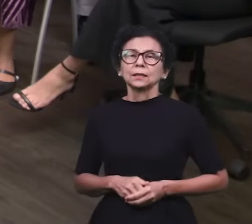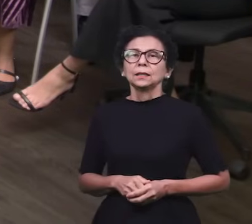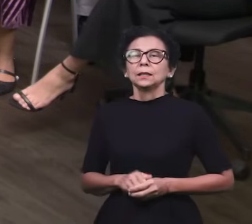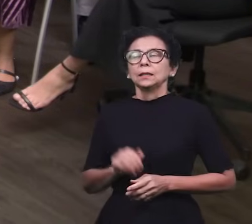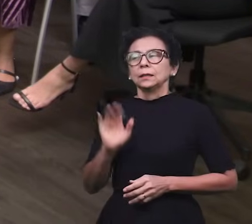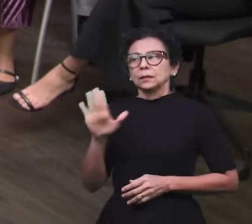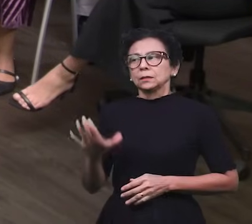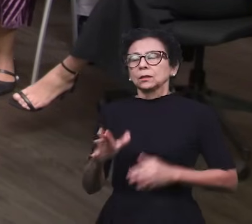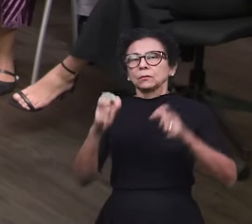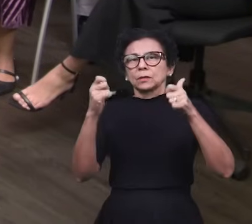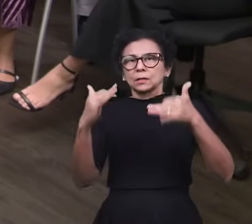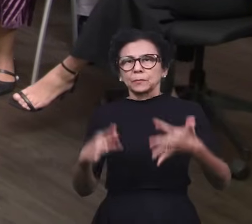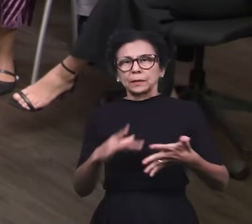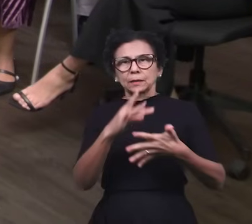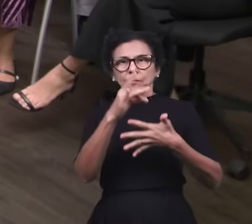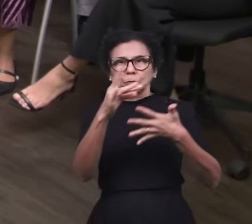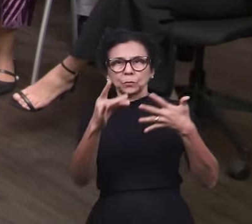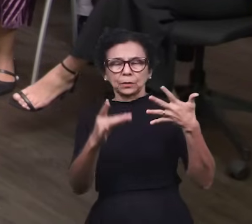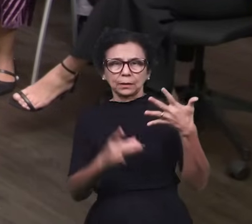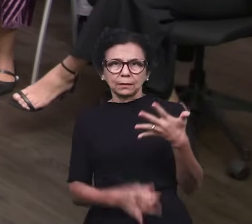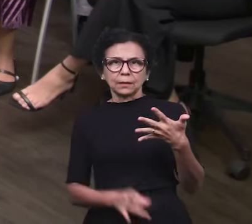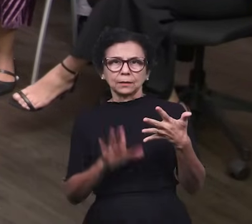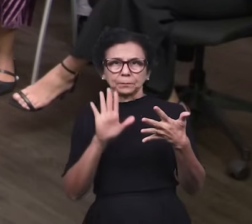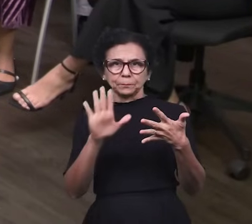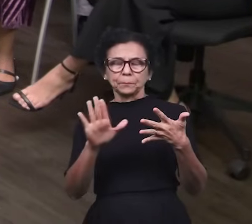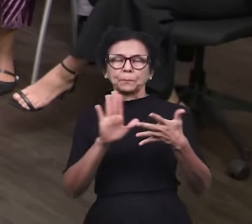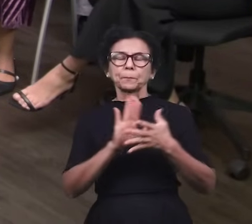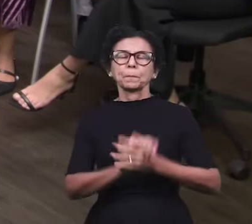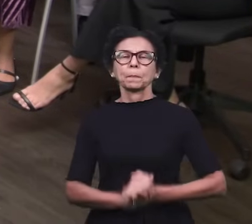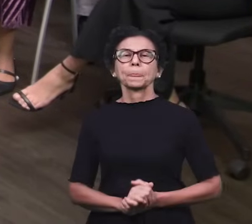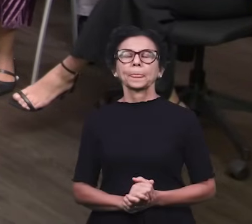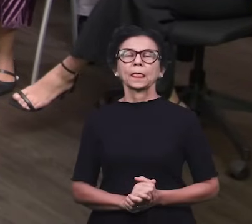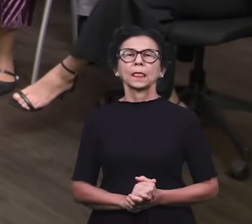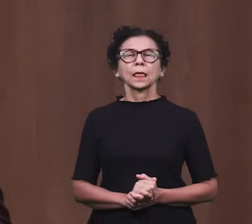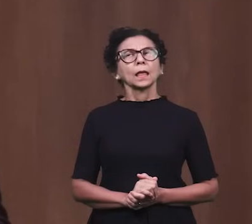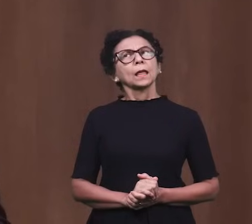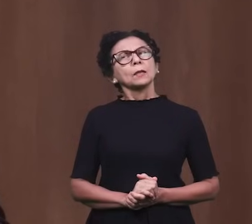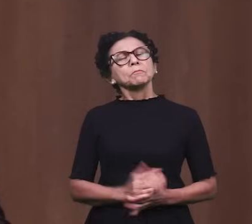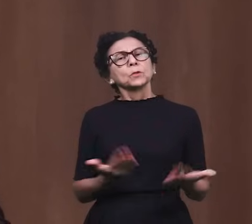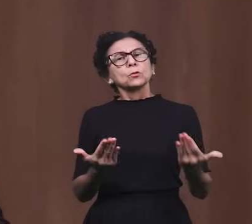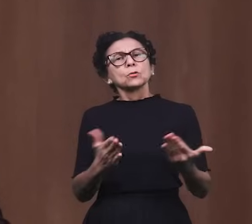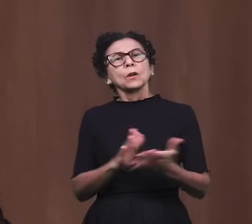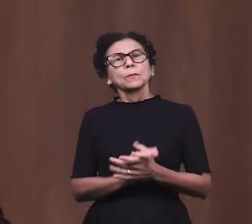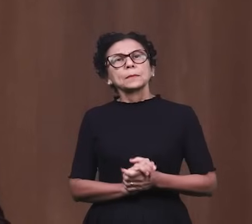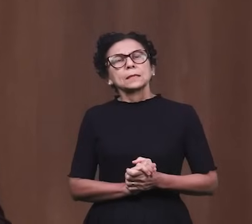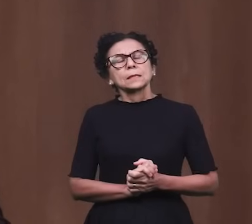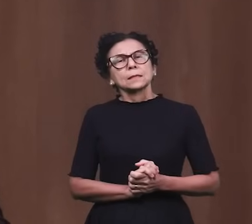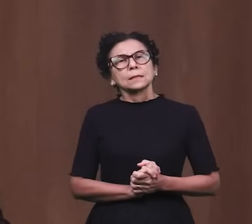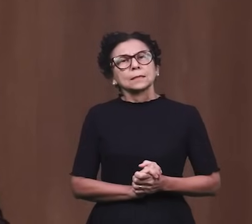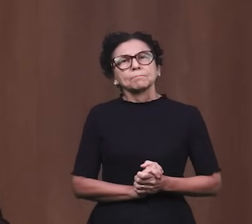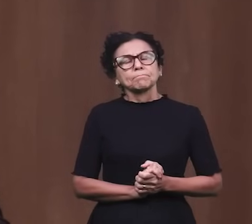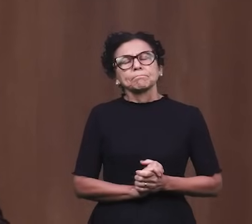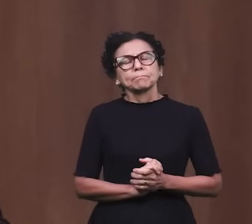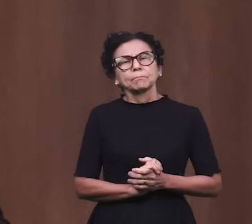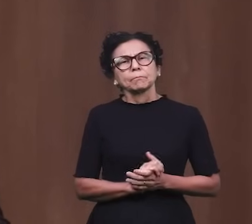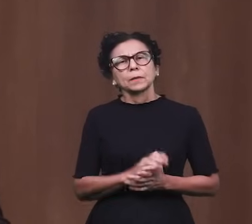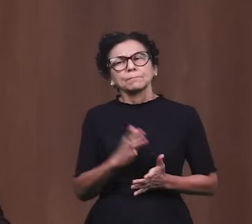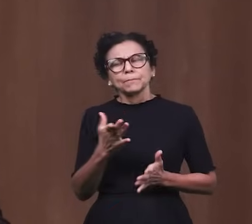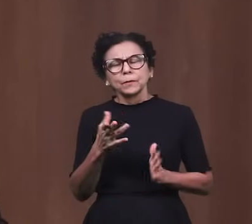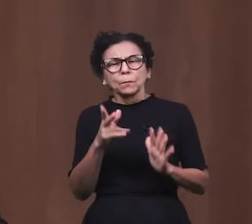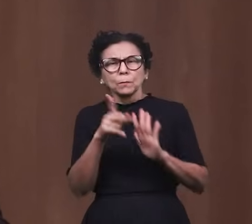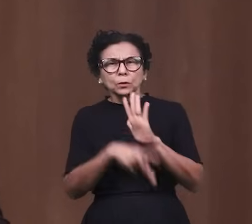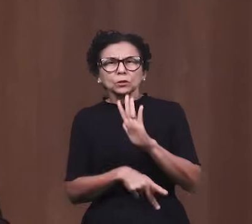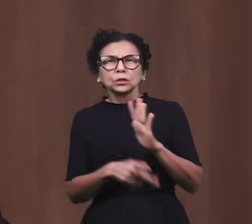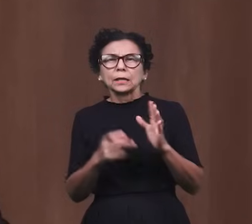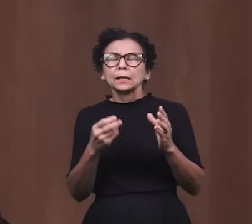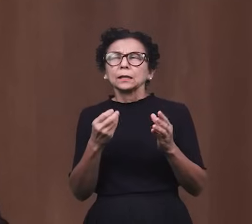até dar meio que um passo a passo que o jovem deveria fazer. Ele deveria planejar basicamente o que ele quer adquirir, o que ele quer ter na